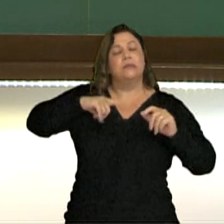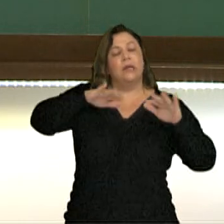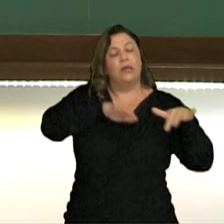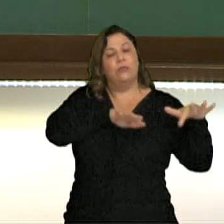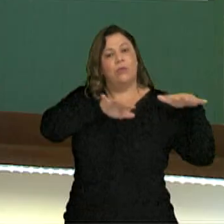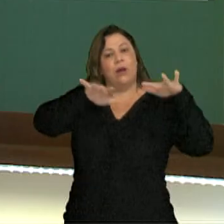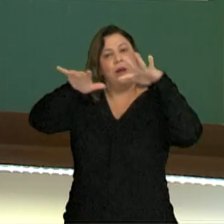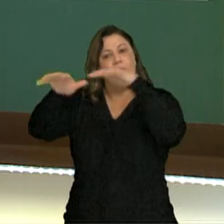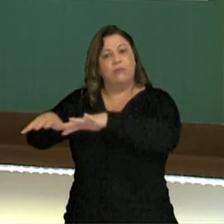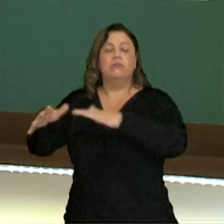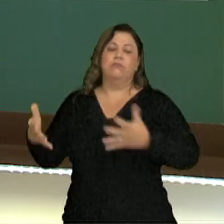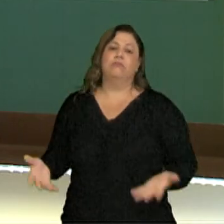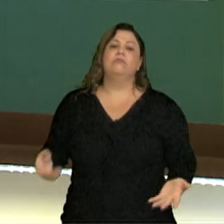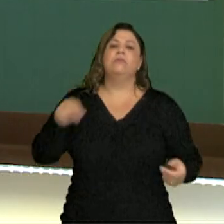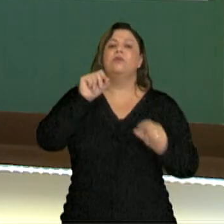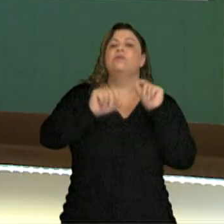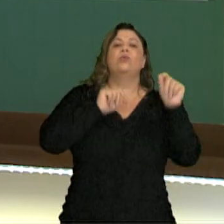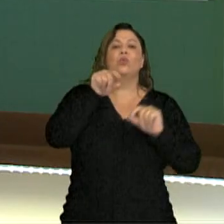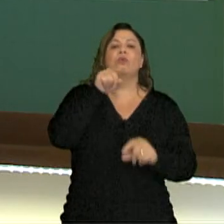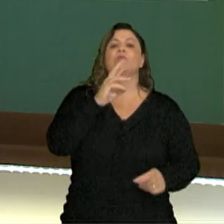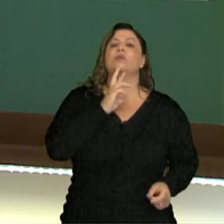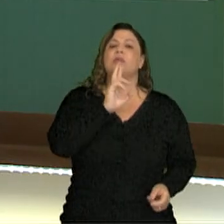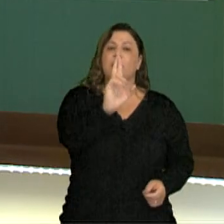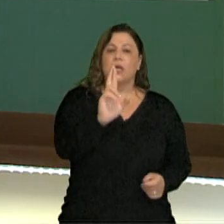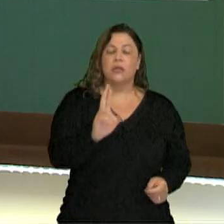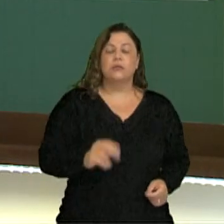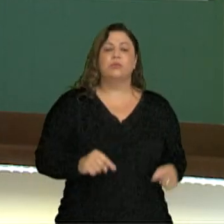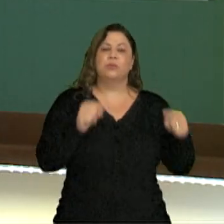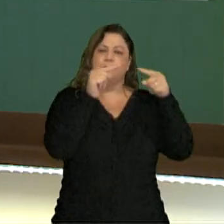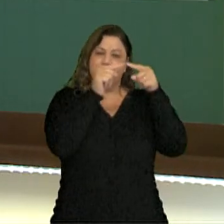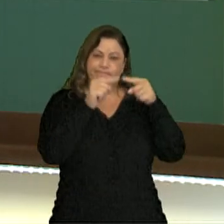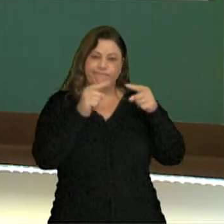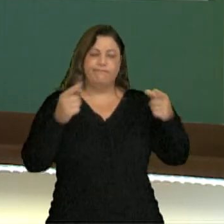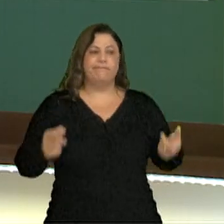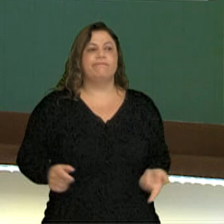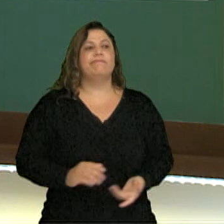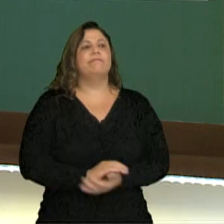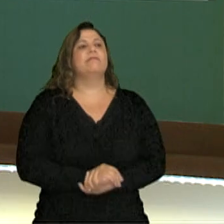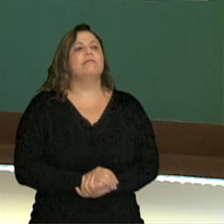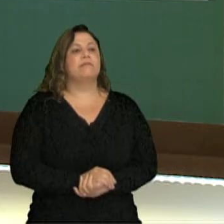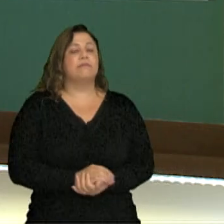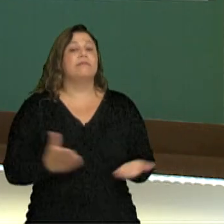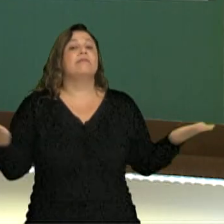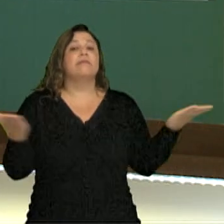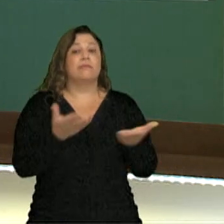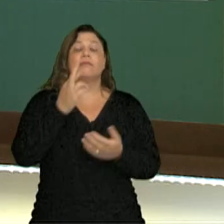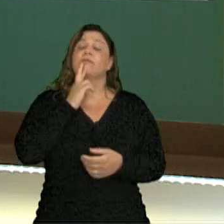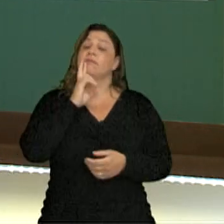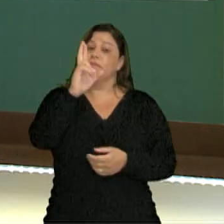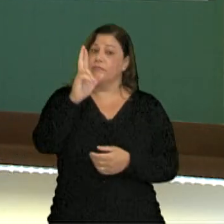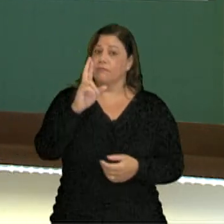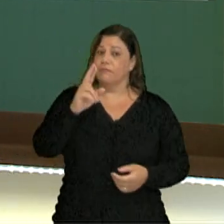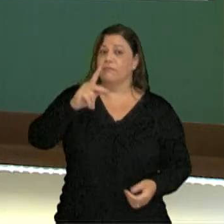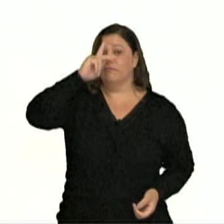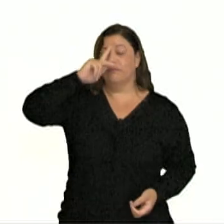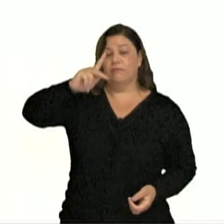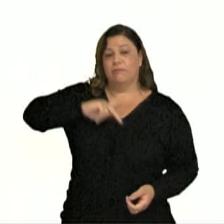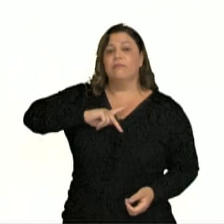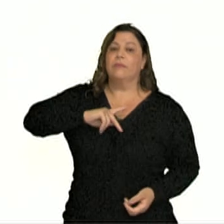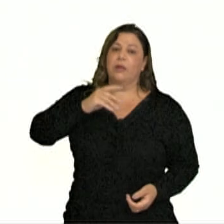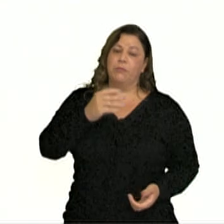migratório. Vamos ver aí o que você respondeu, se bate mais ou menos com o que eu escrevi aqui. A resposta é pessoal, tá?